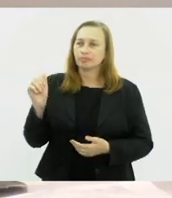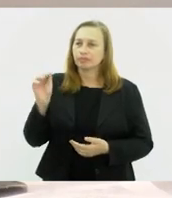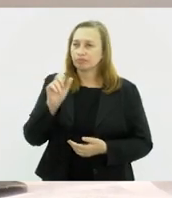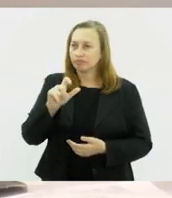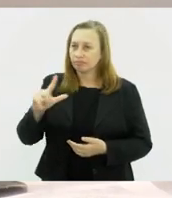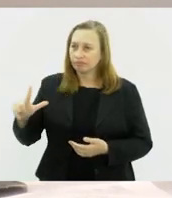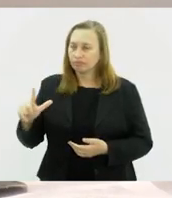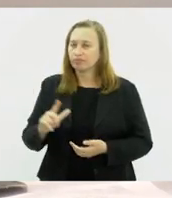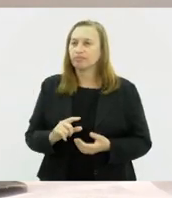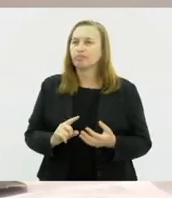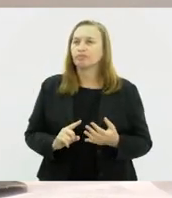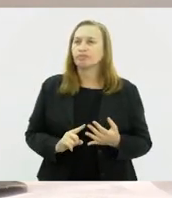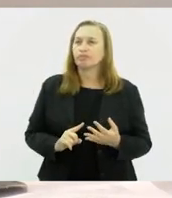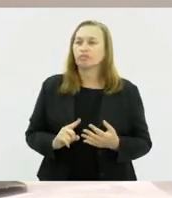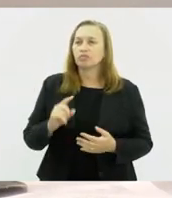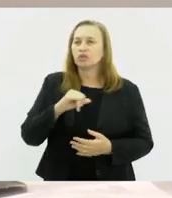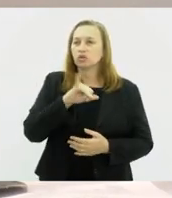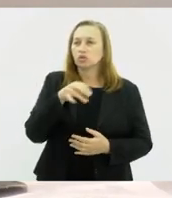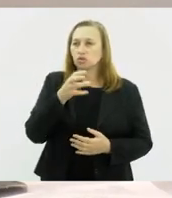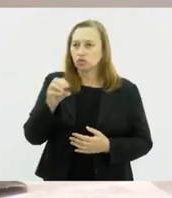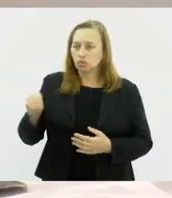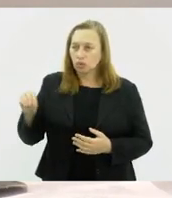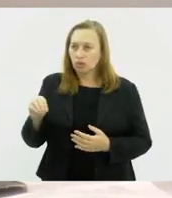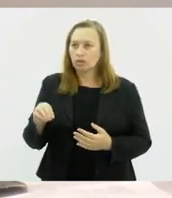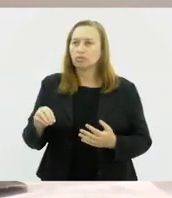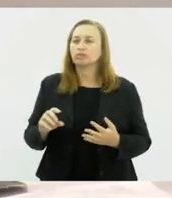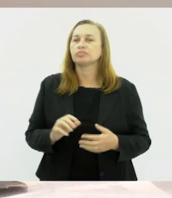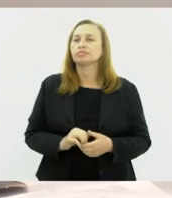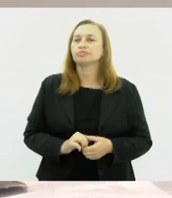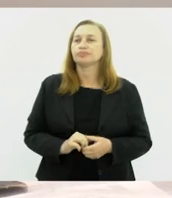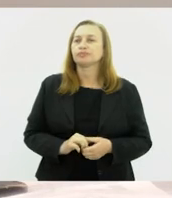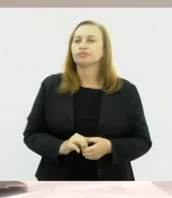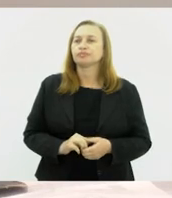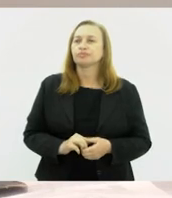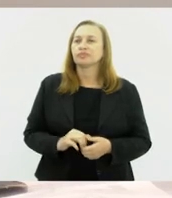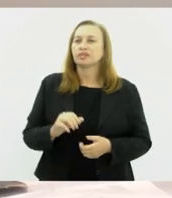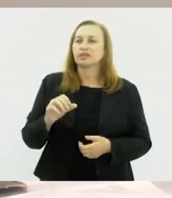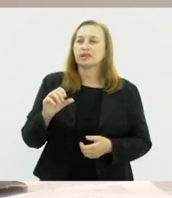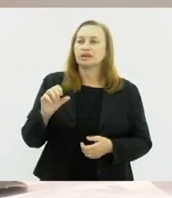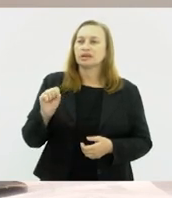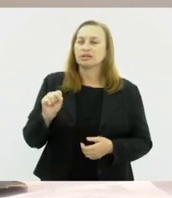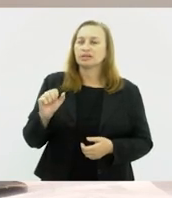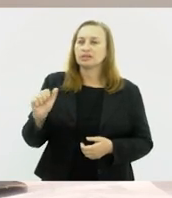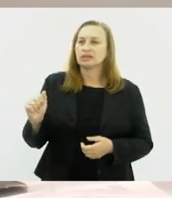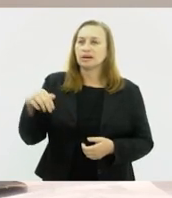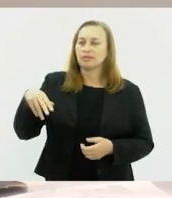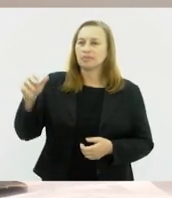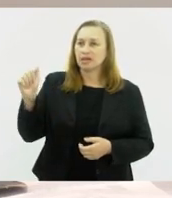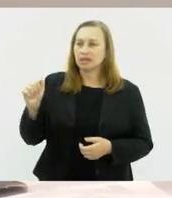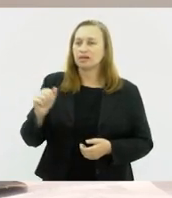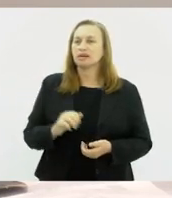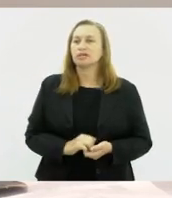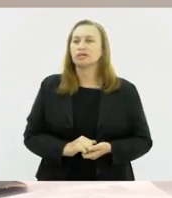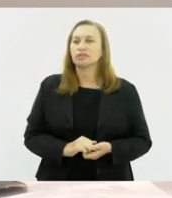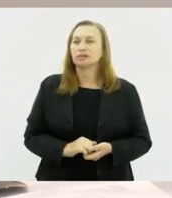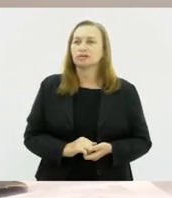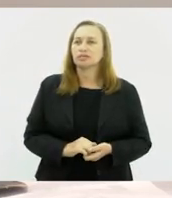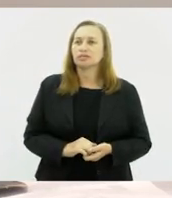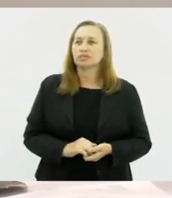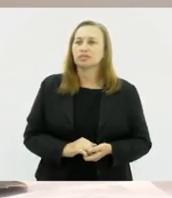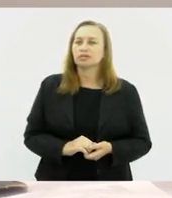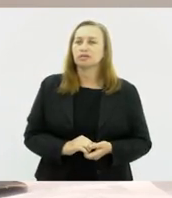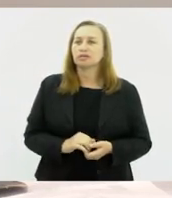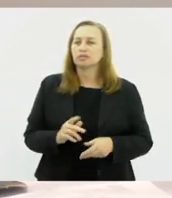sociedade civil João Menezes da UFRJ a chaman siriane né dos po povos